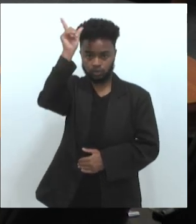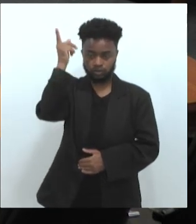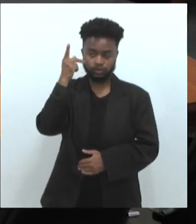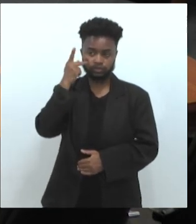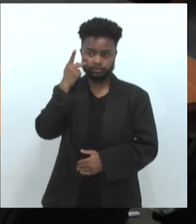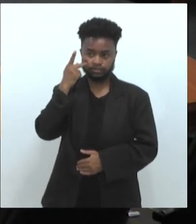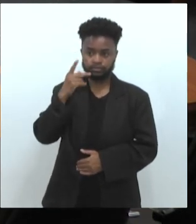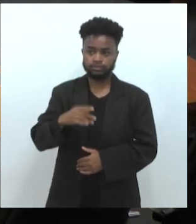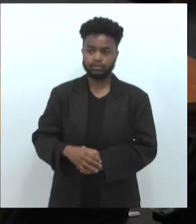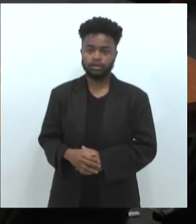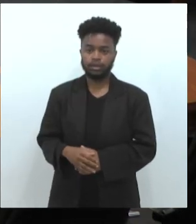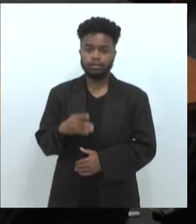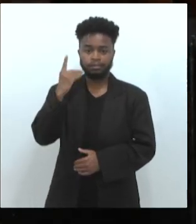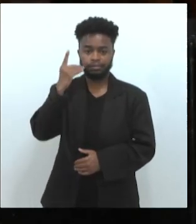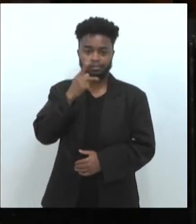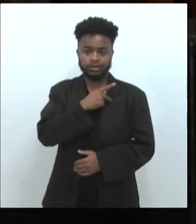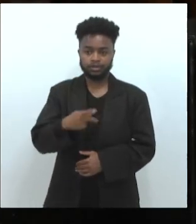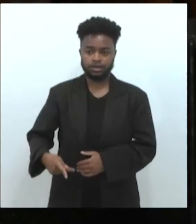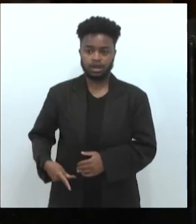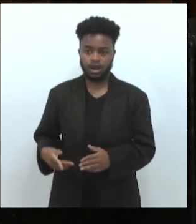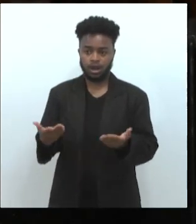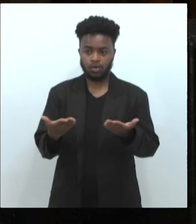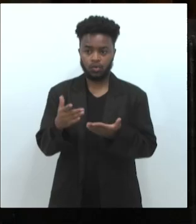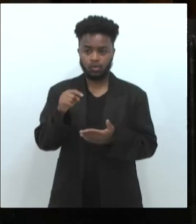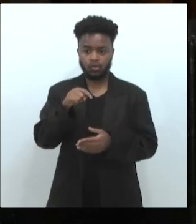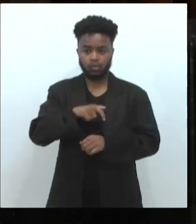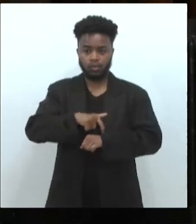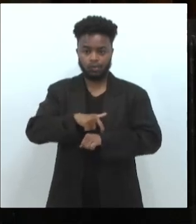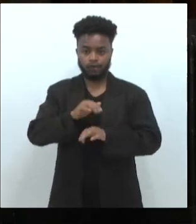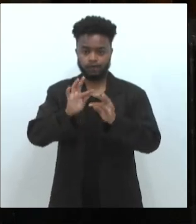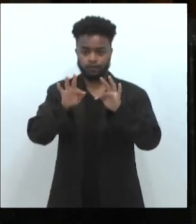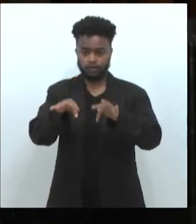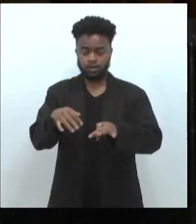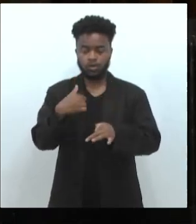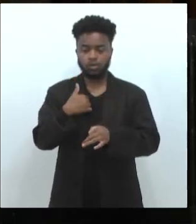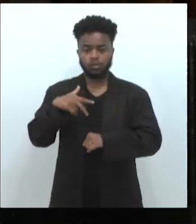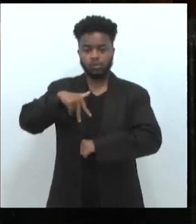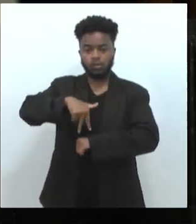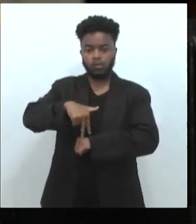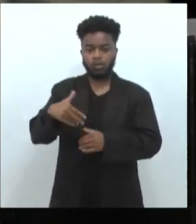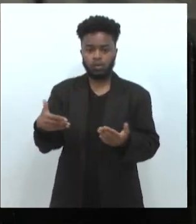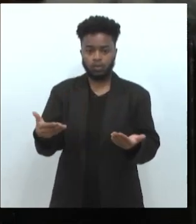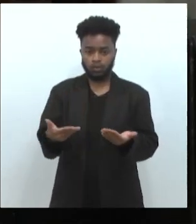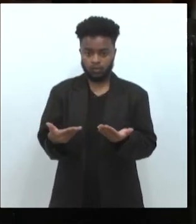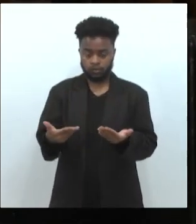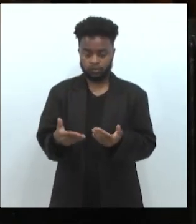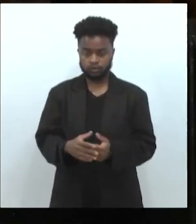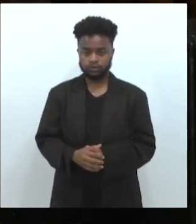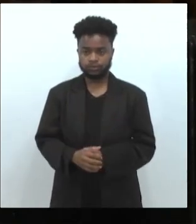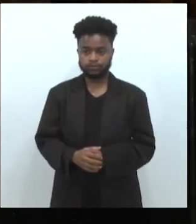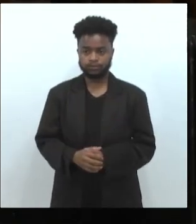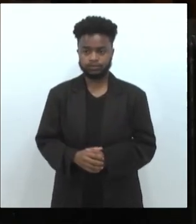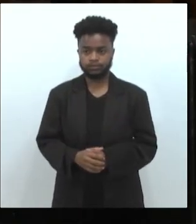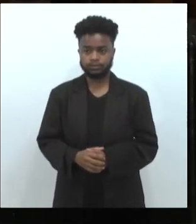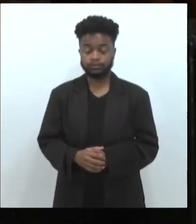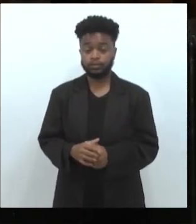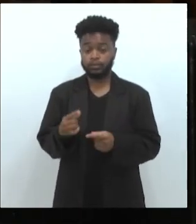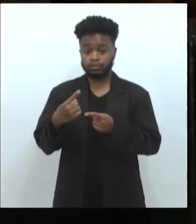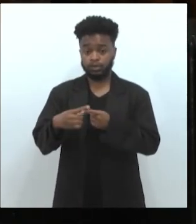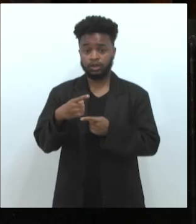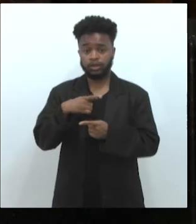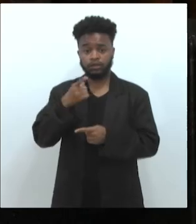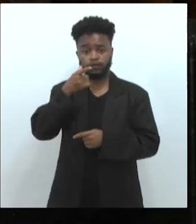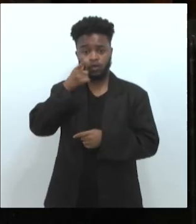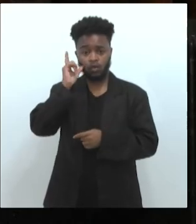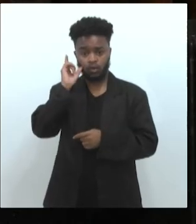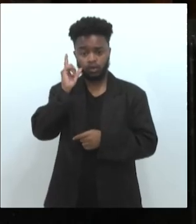nesse expediente final. O que me leva hoje a essa tribuna, presidente, foi o julgamento de ontem